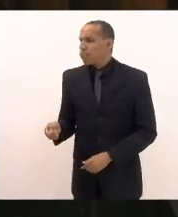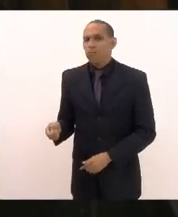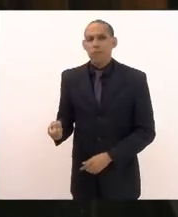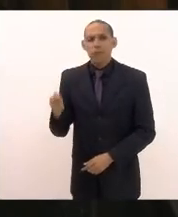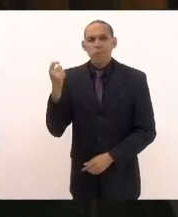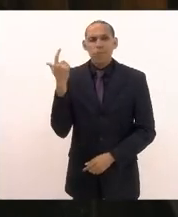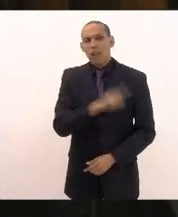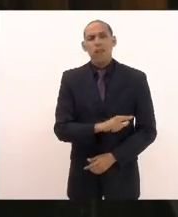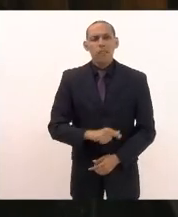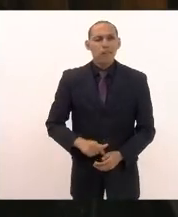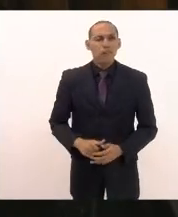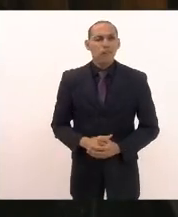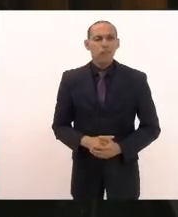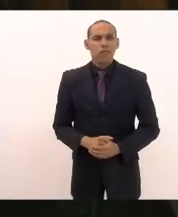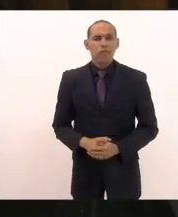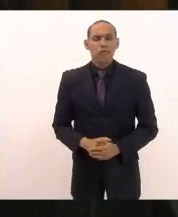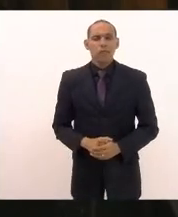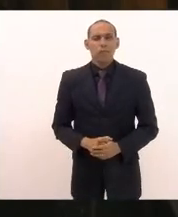obrigaram.